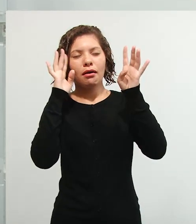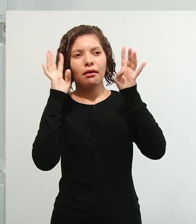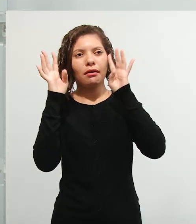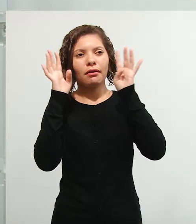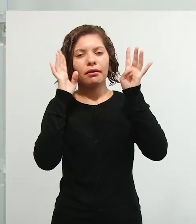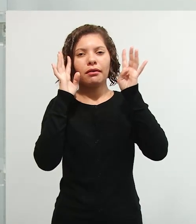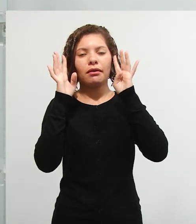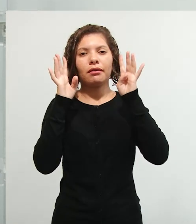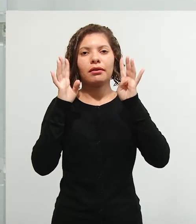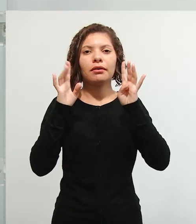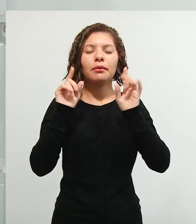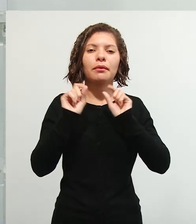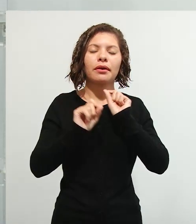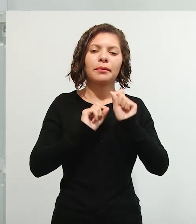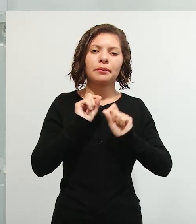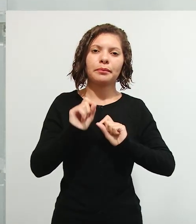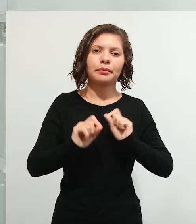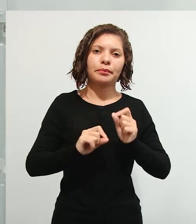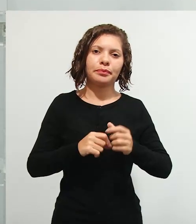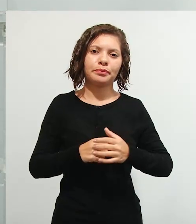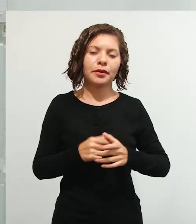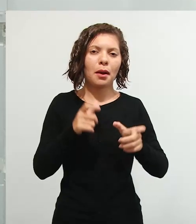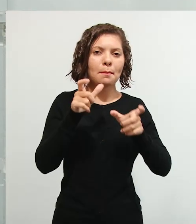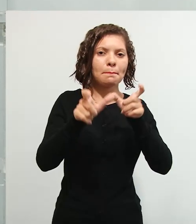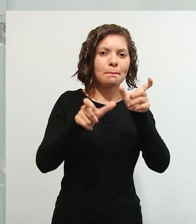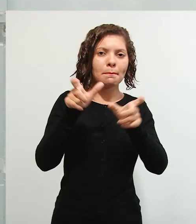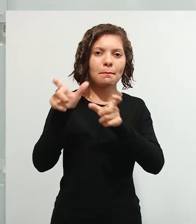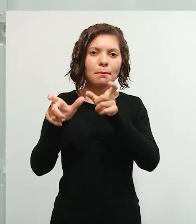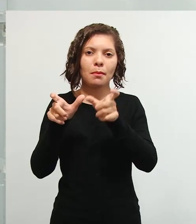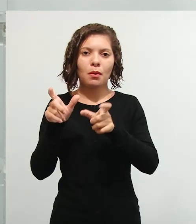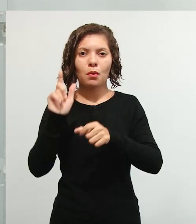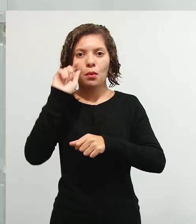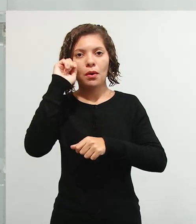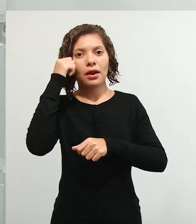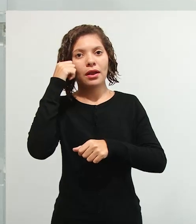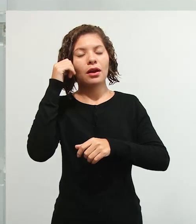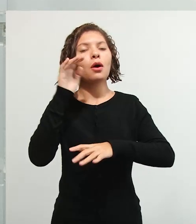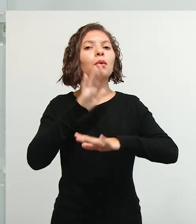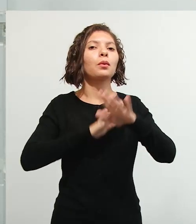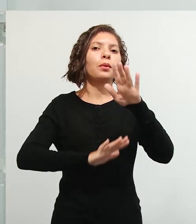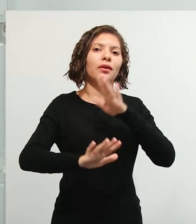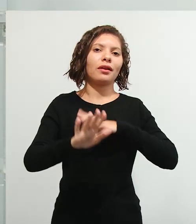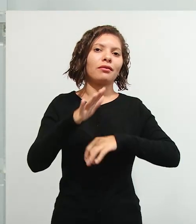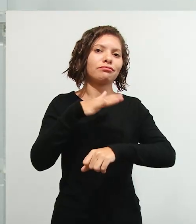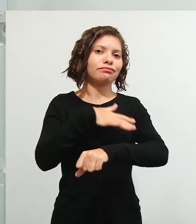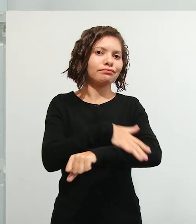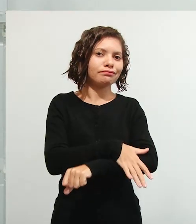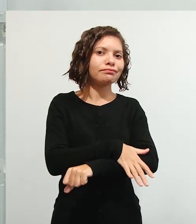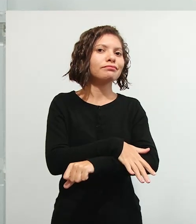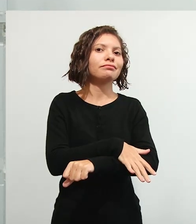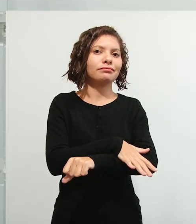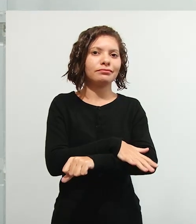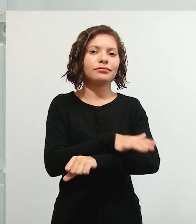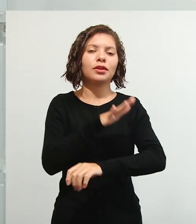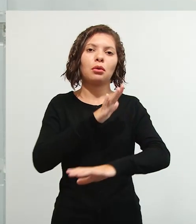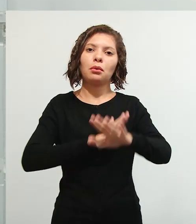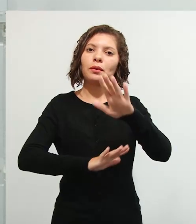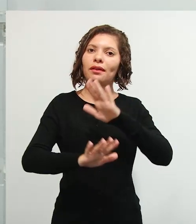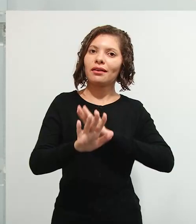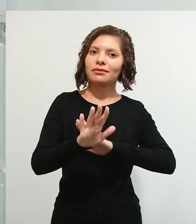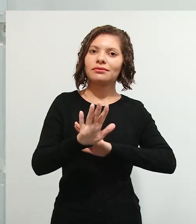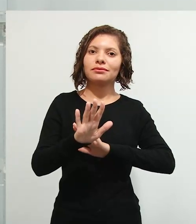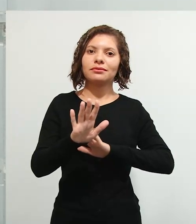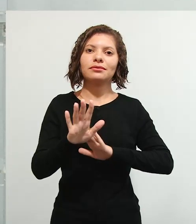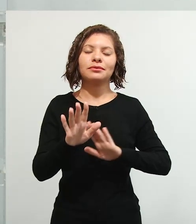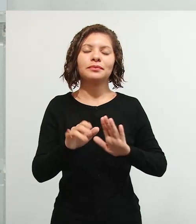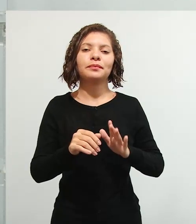falo de racismo eu estou falando de povos originários ou populações negras, tem que tomar um pouco de cuidado, porque você pode cometer um equívoco, pode cair